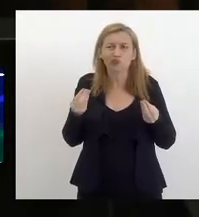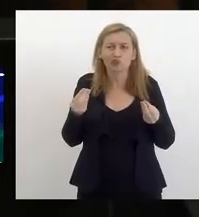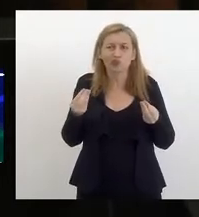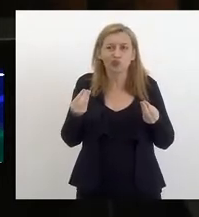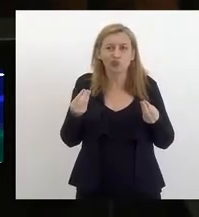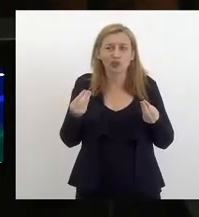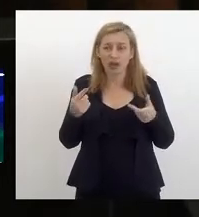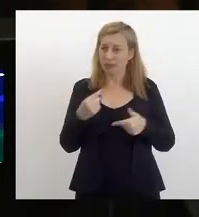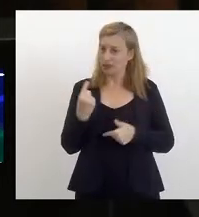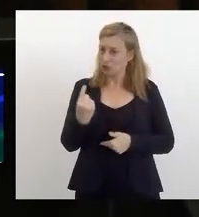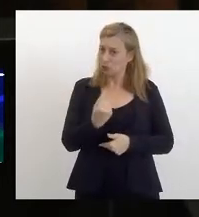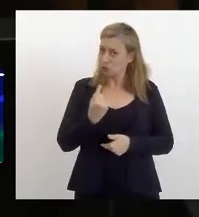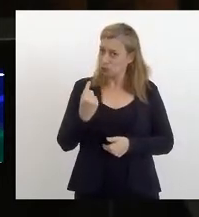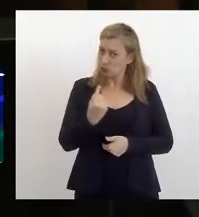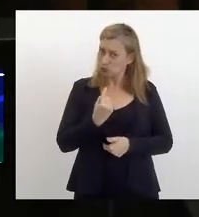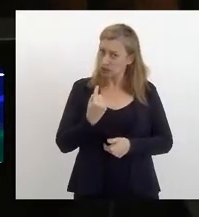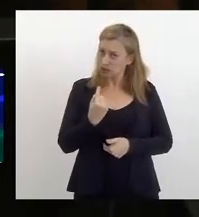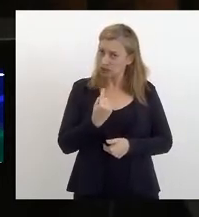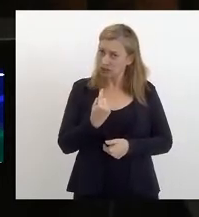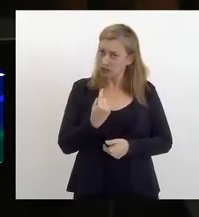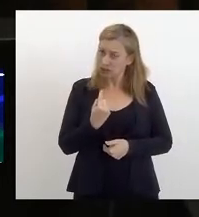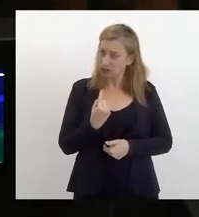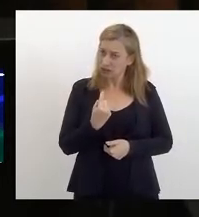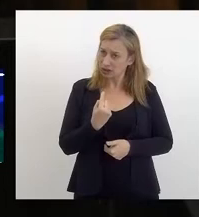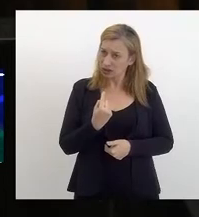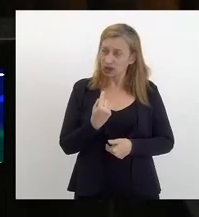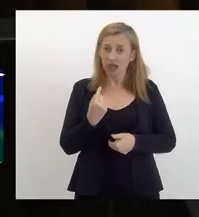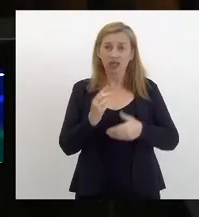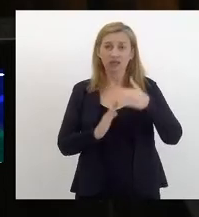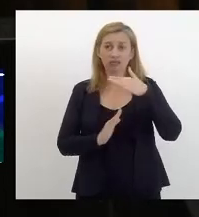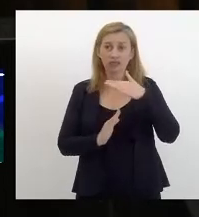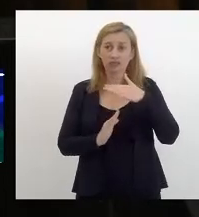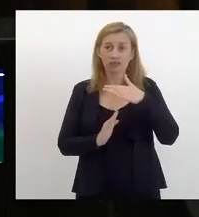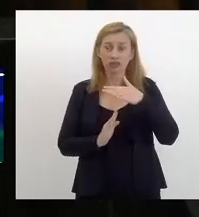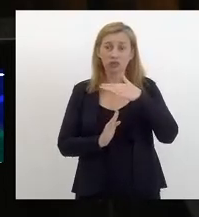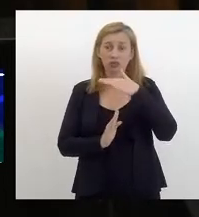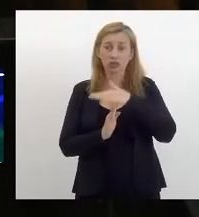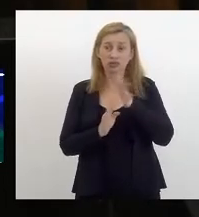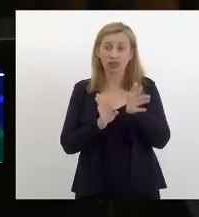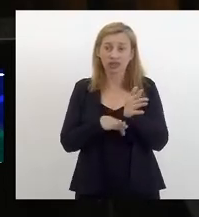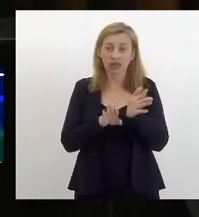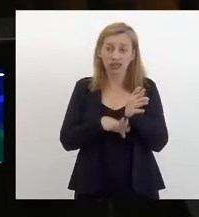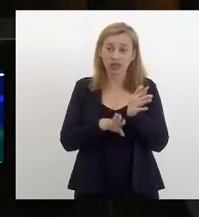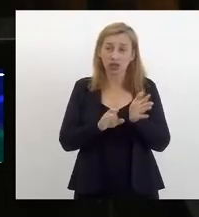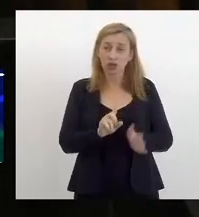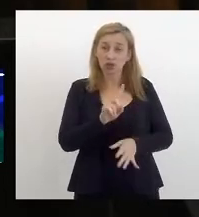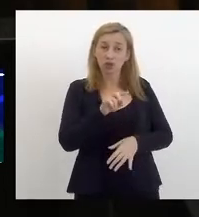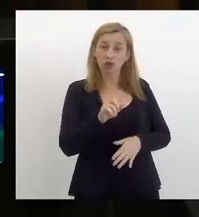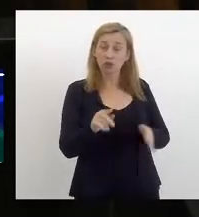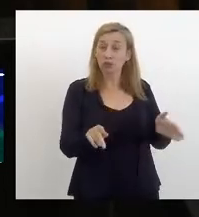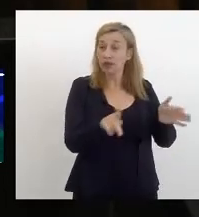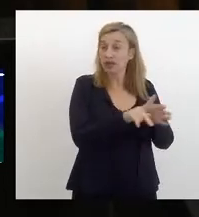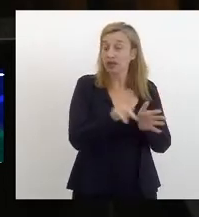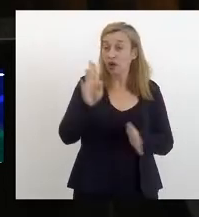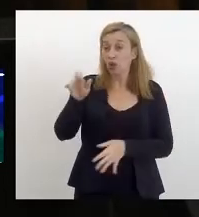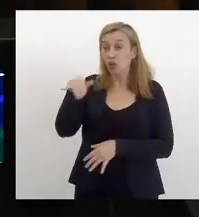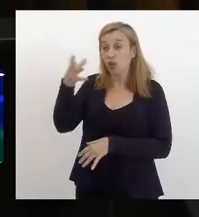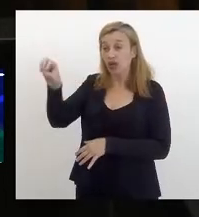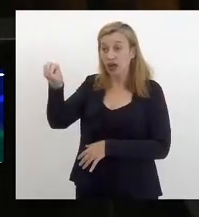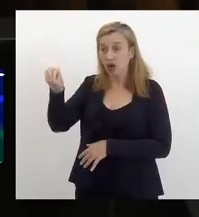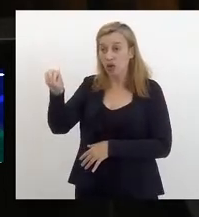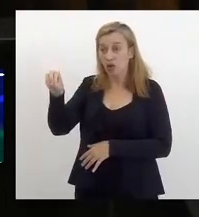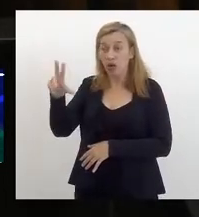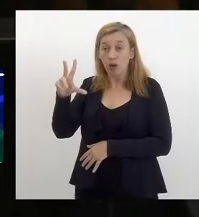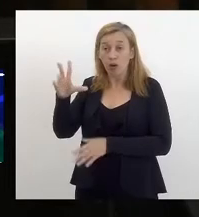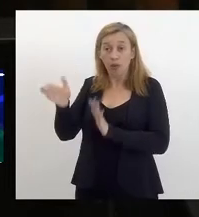para nós sim põe um teto de gastos quando é para União a união